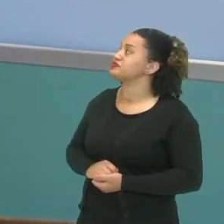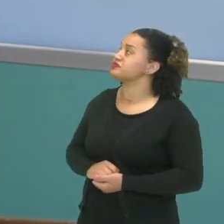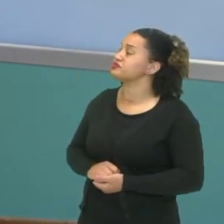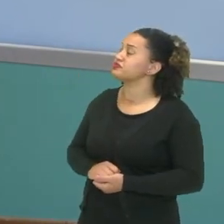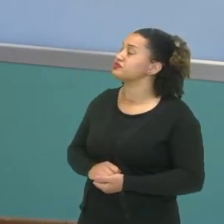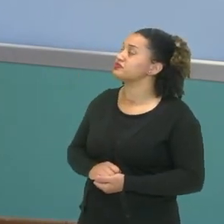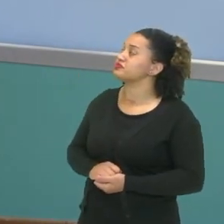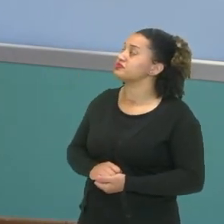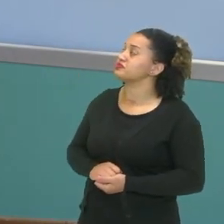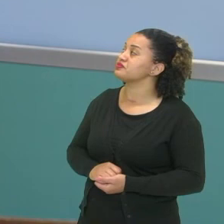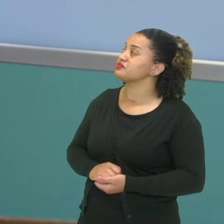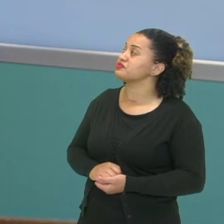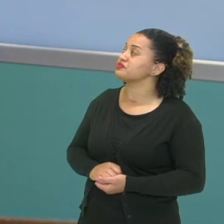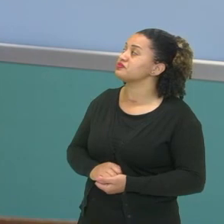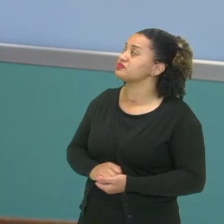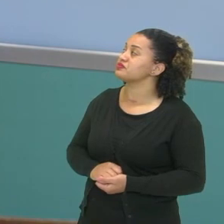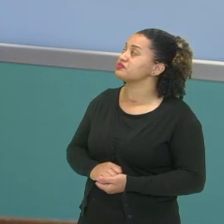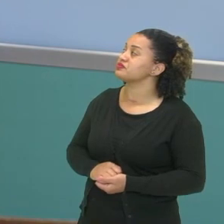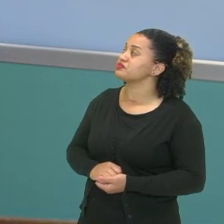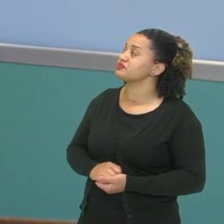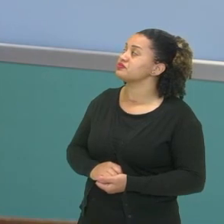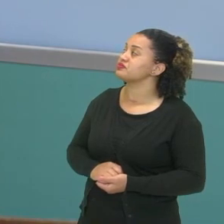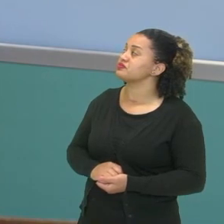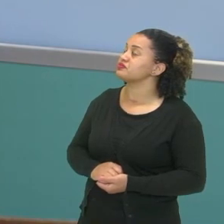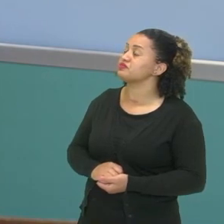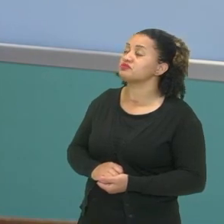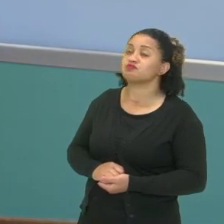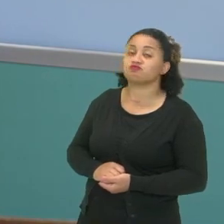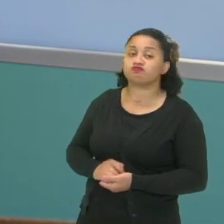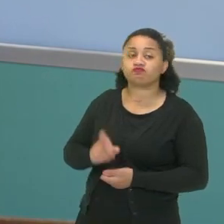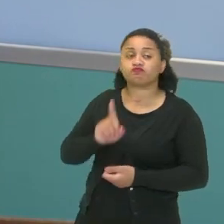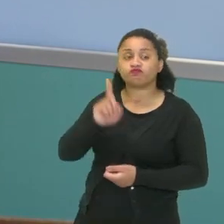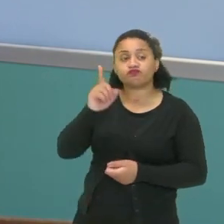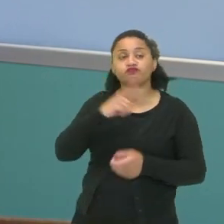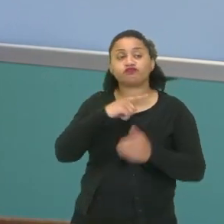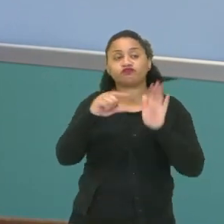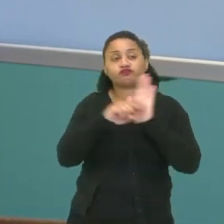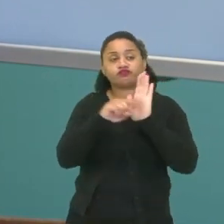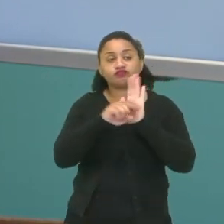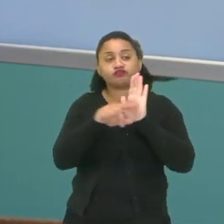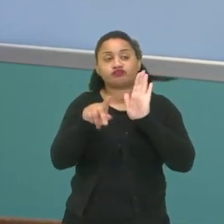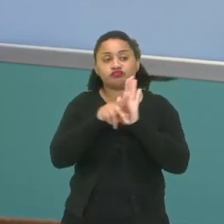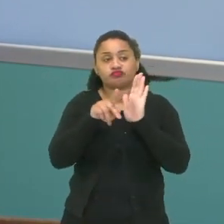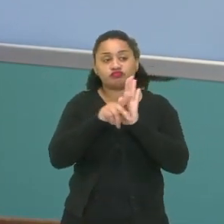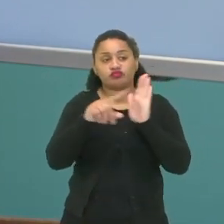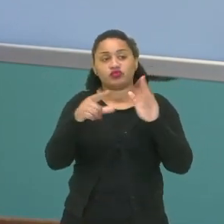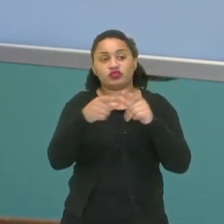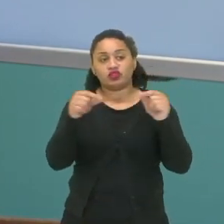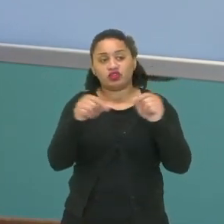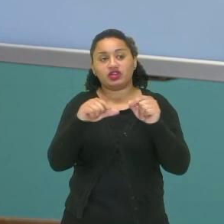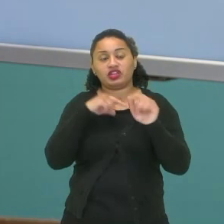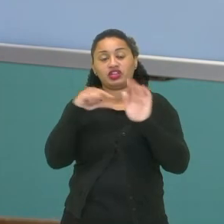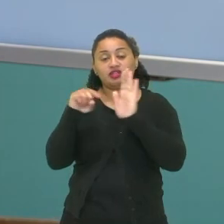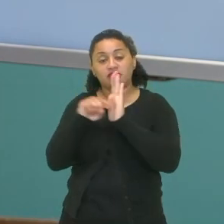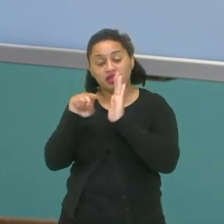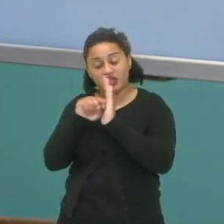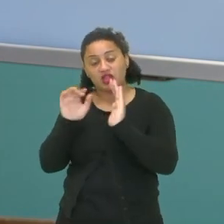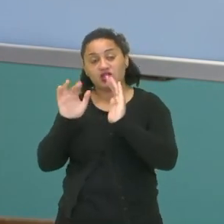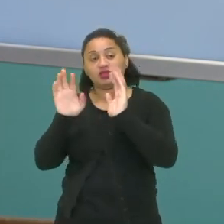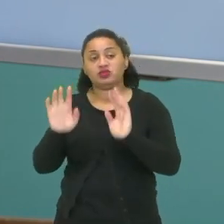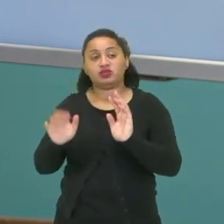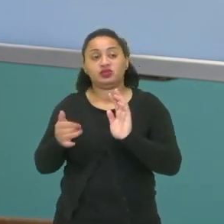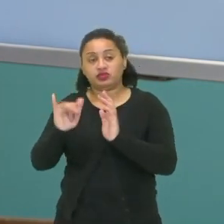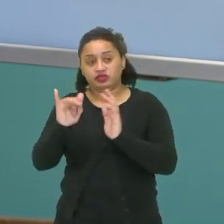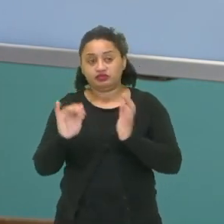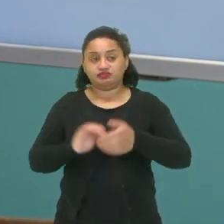devagar, porque eu tenho que fazer a regrinha de sinal. Esse menos é da fórmula e esse menos é do valor de y. Menos